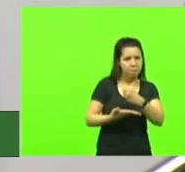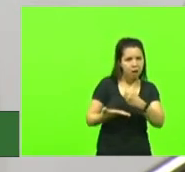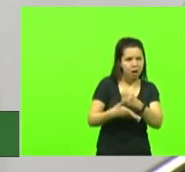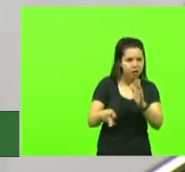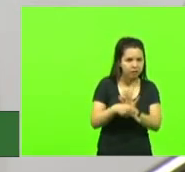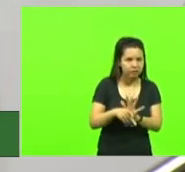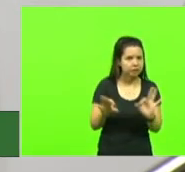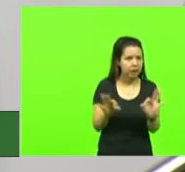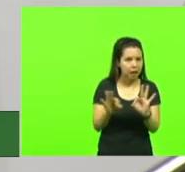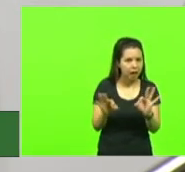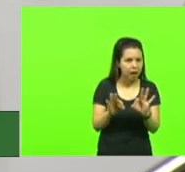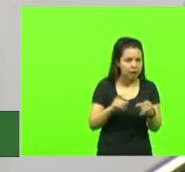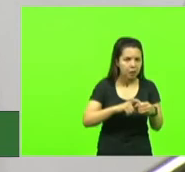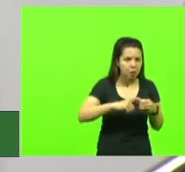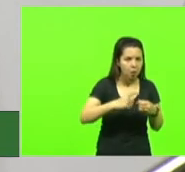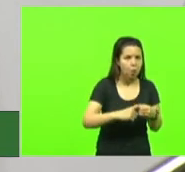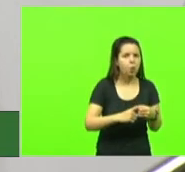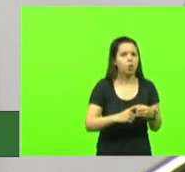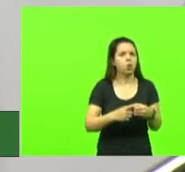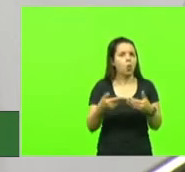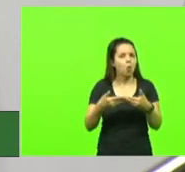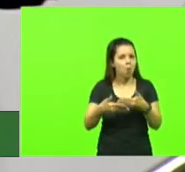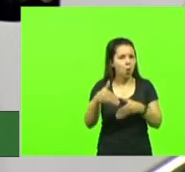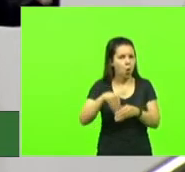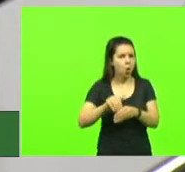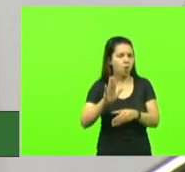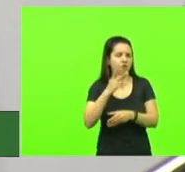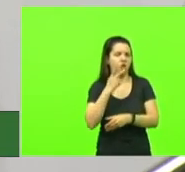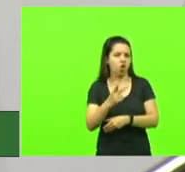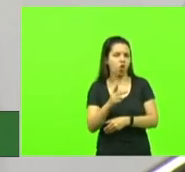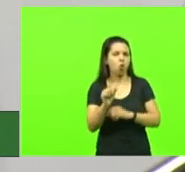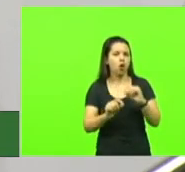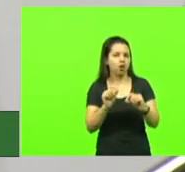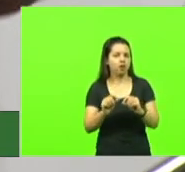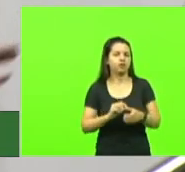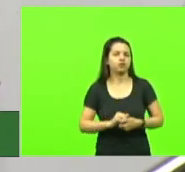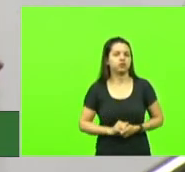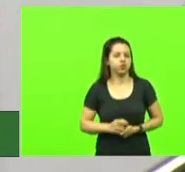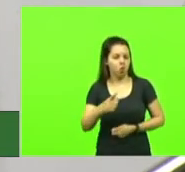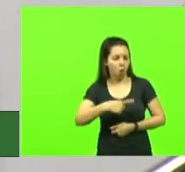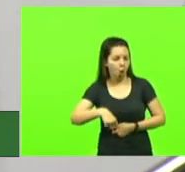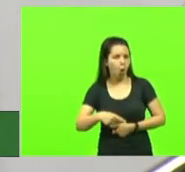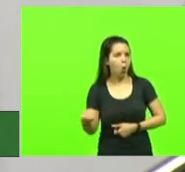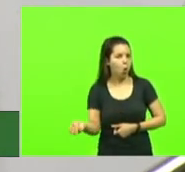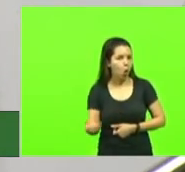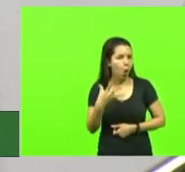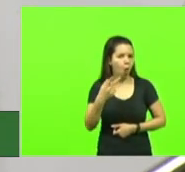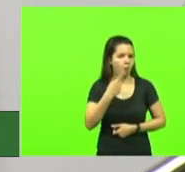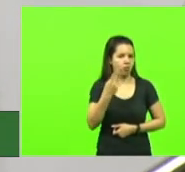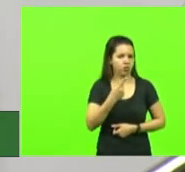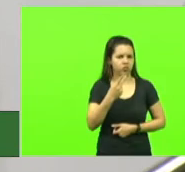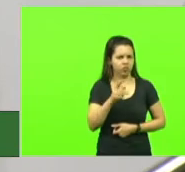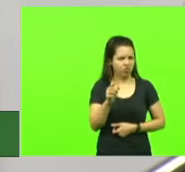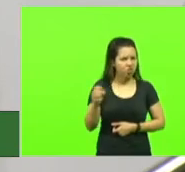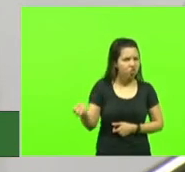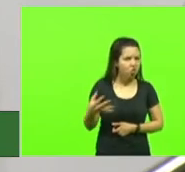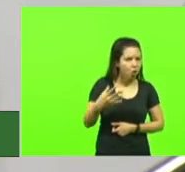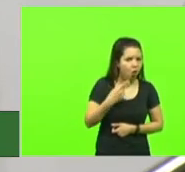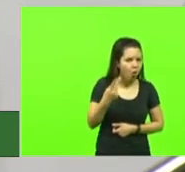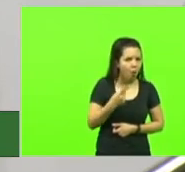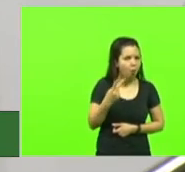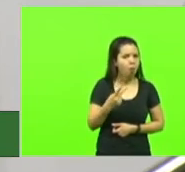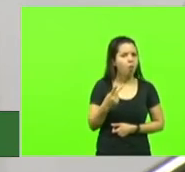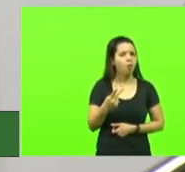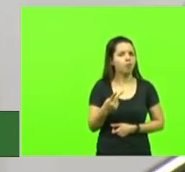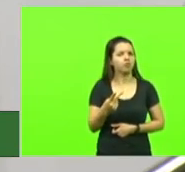No começo da legislatura era assim, ó, não, nós aqui, nós somos a nova política. Não, não é nova política, ou é virtuosa ou